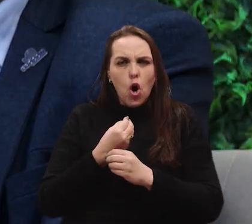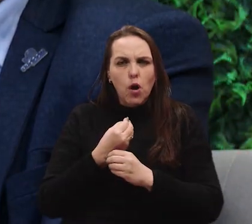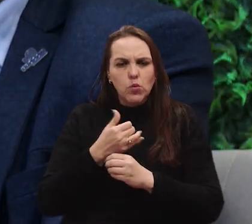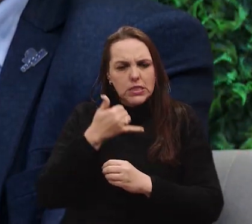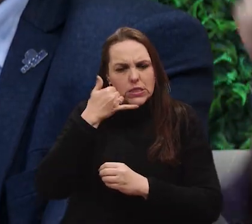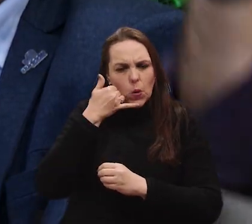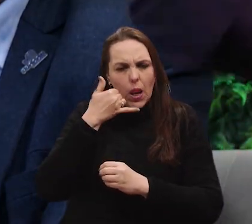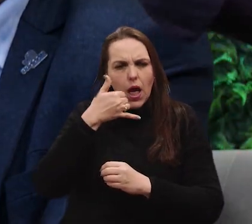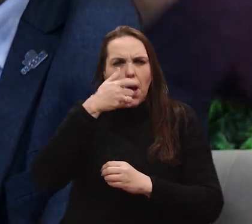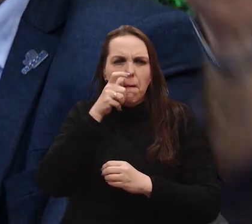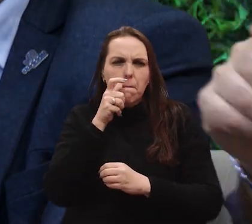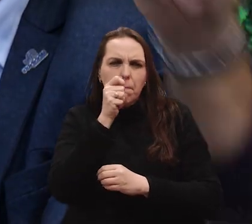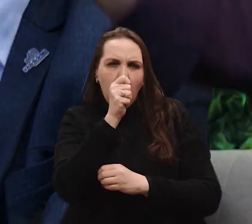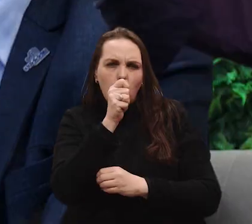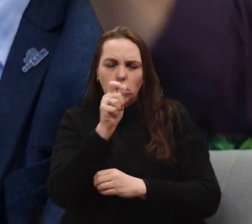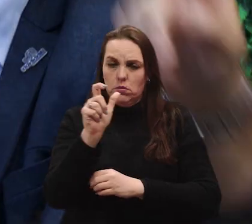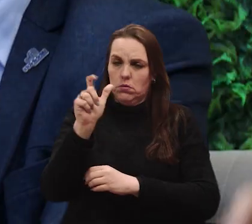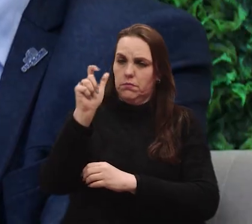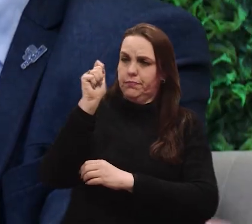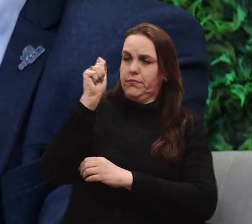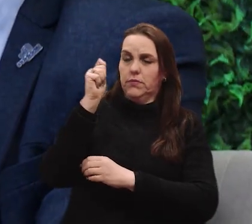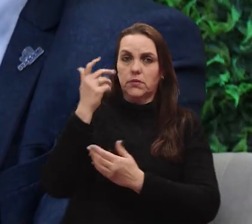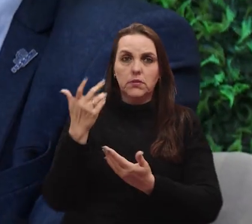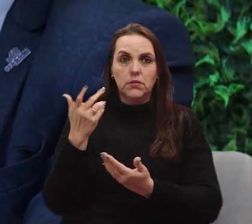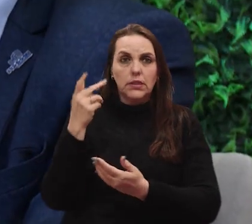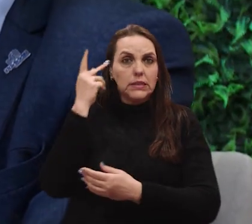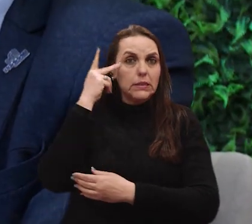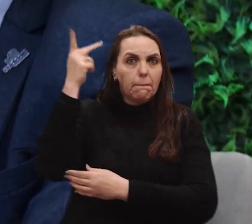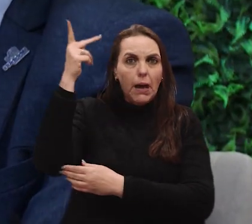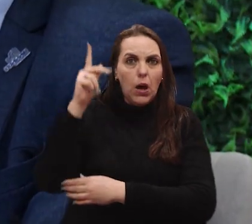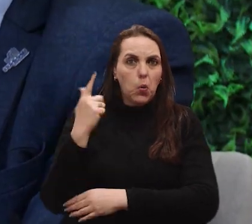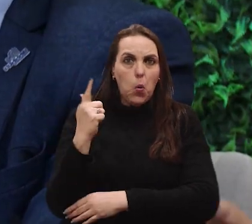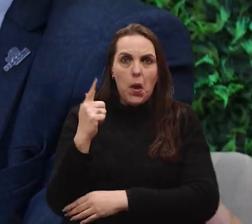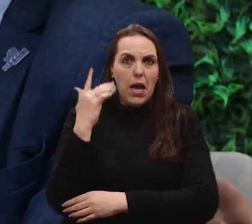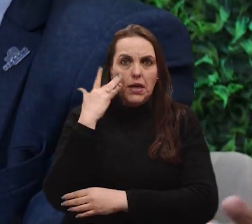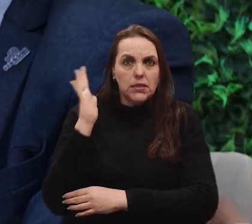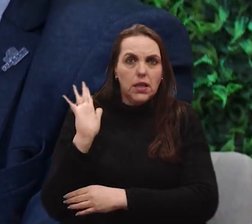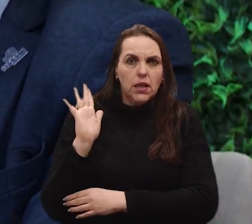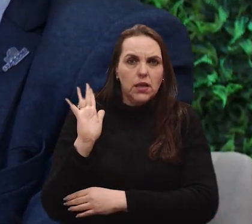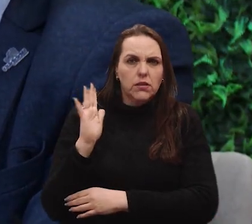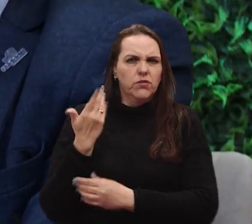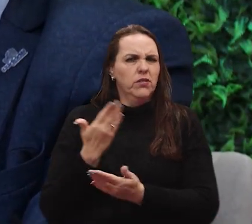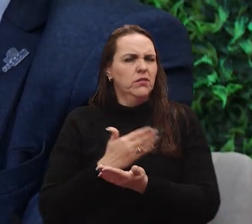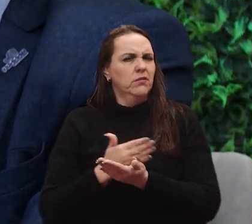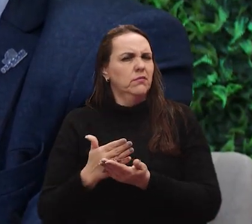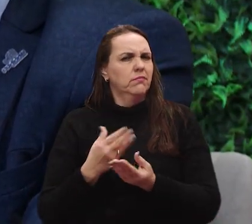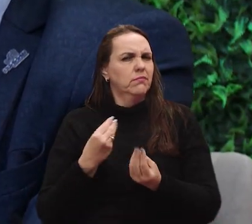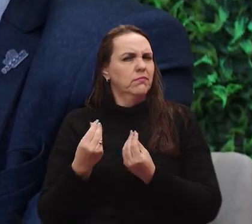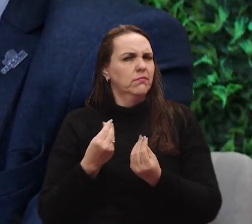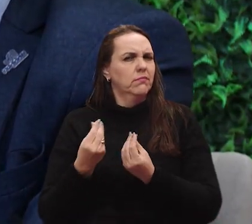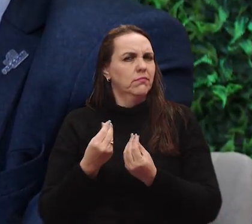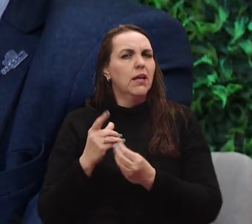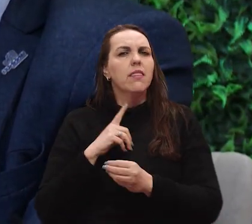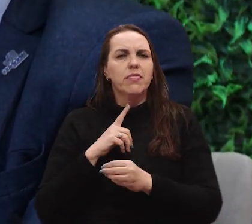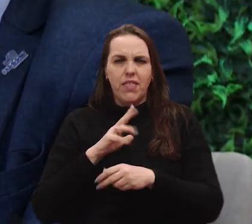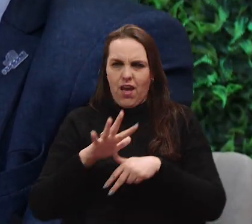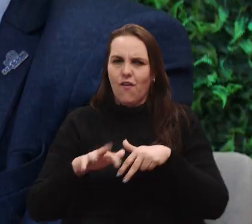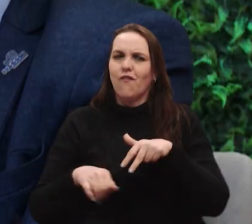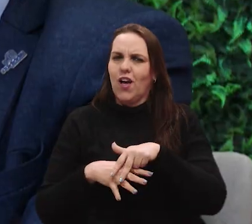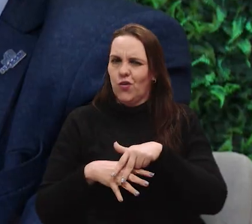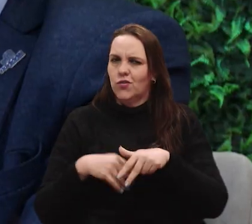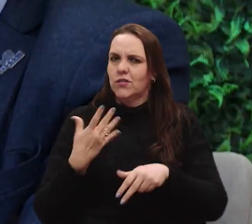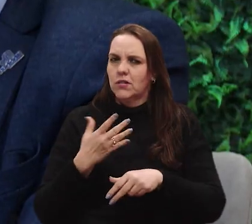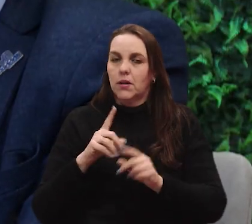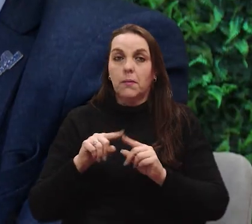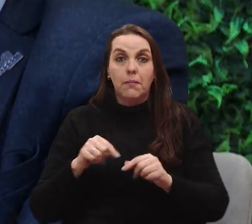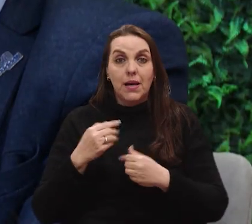celular que bateu a foto, é aqui lá de São Paulo, é lá de Goiás. Né? Aí já começa tu ver que existe uma fraude aí.